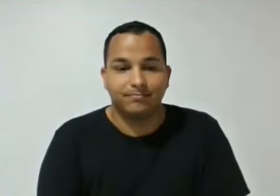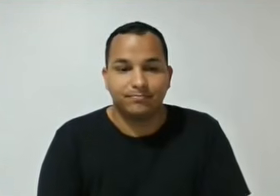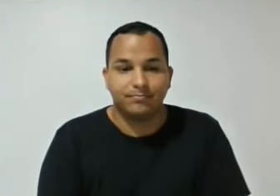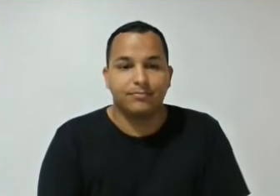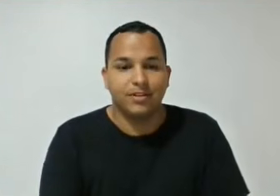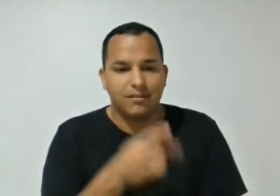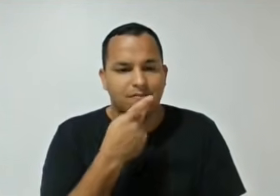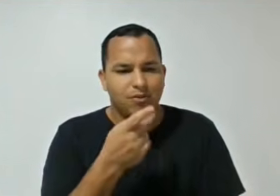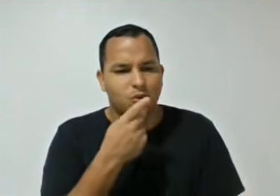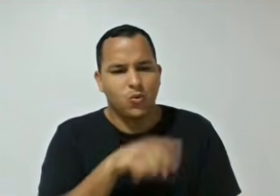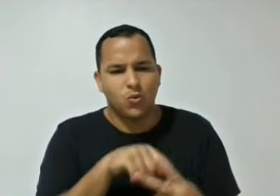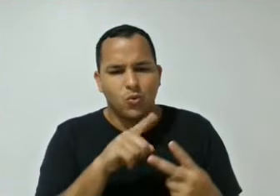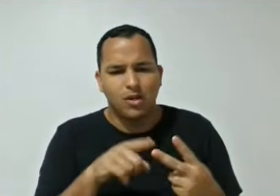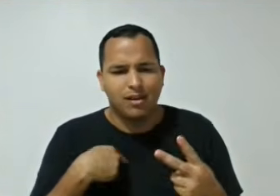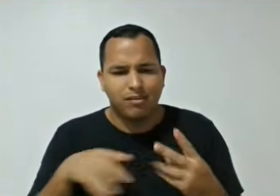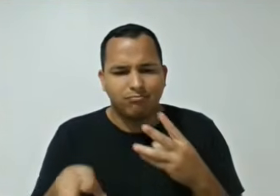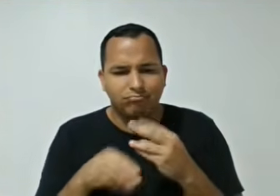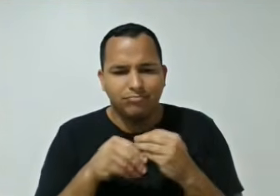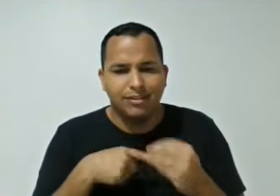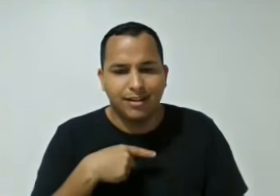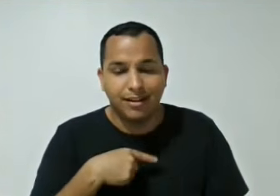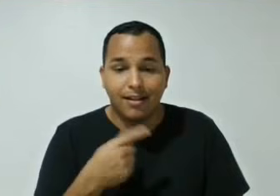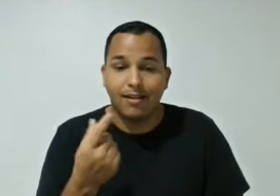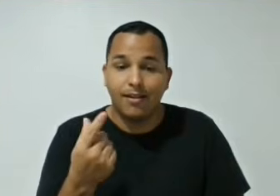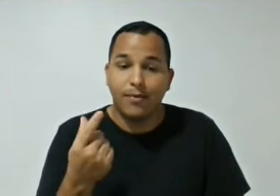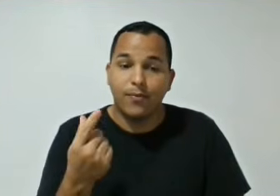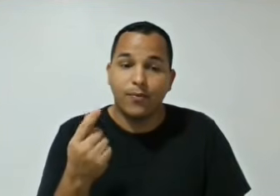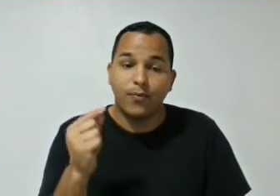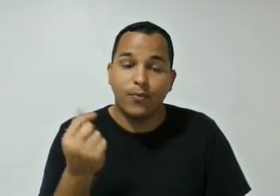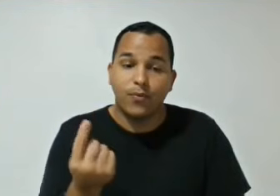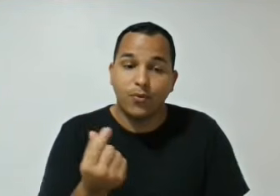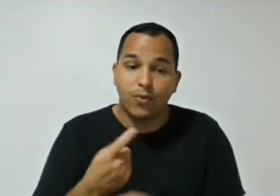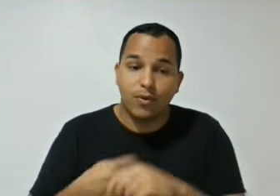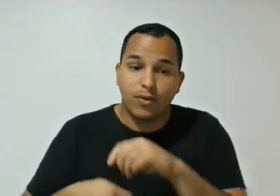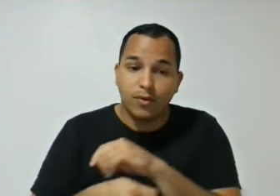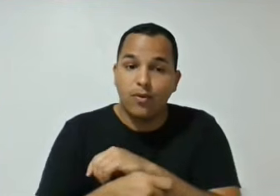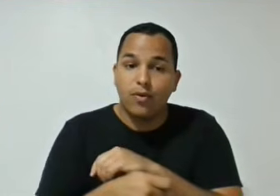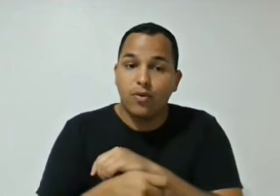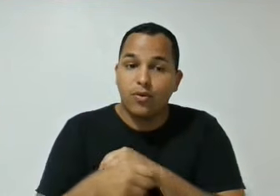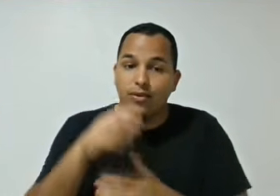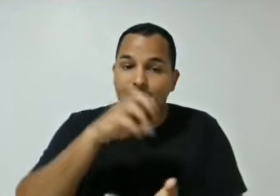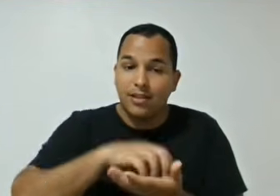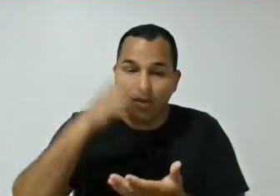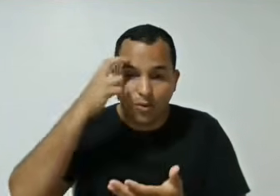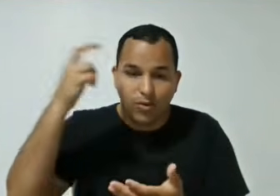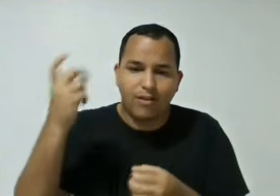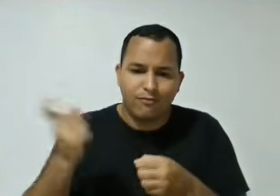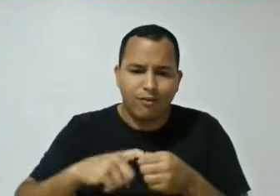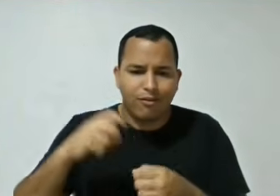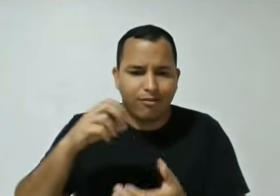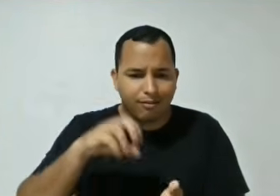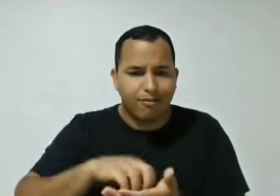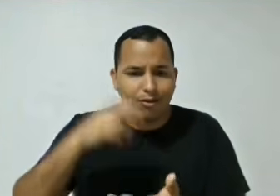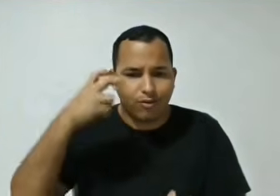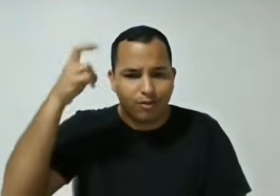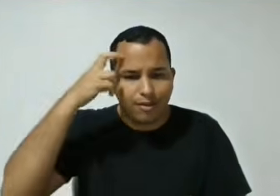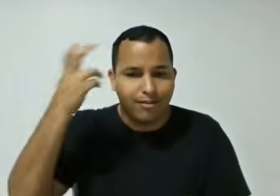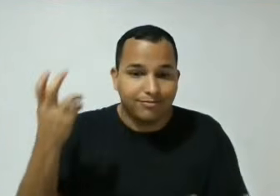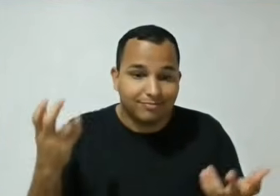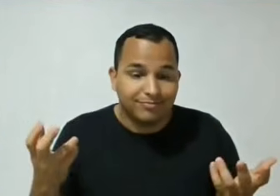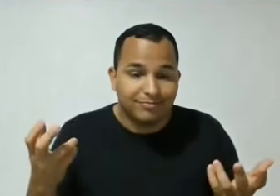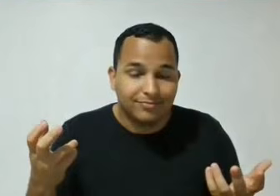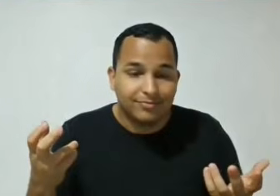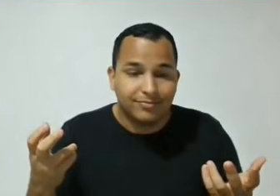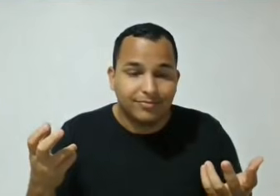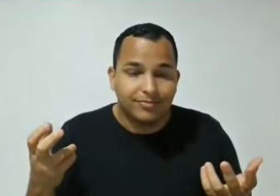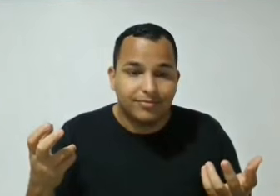aqui, eu quero acrescentar, que a verba dos centros culturais volta para os centros culturais. Não se privatiza, não trabalha essa política neoliberal de entregar a